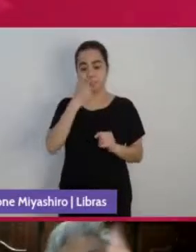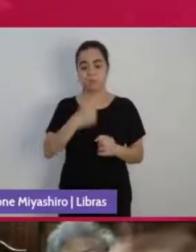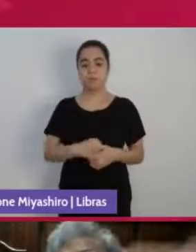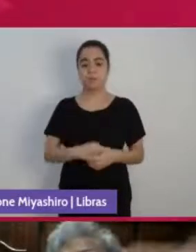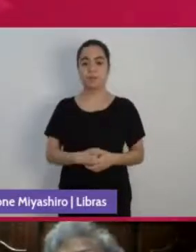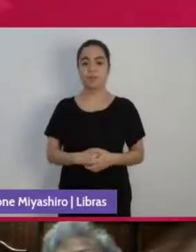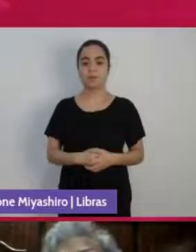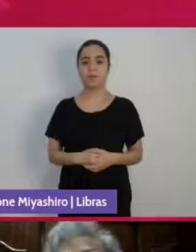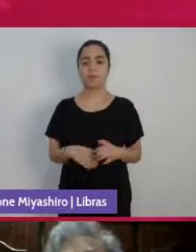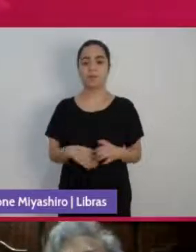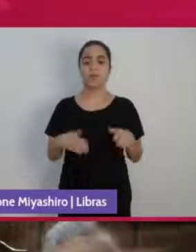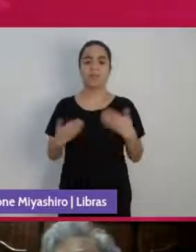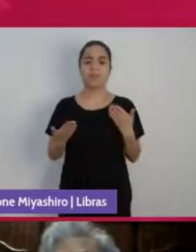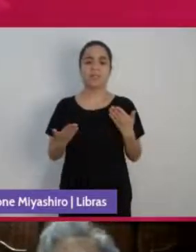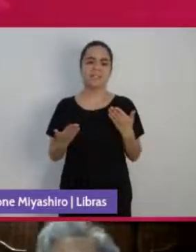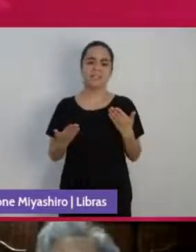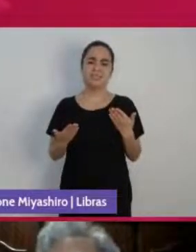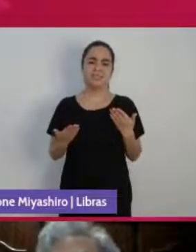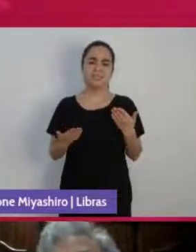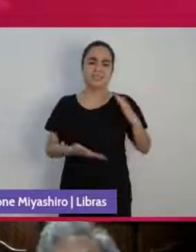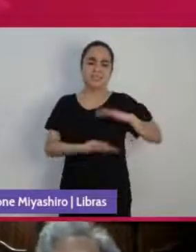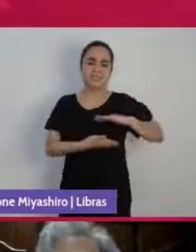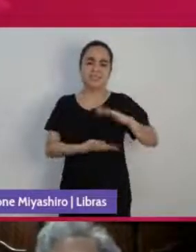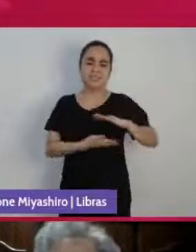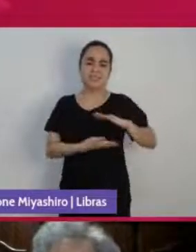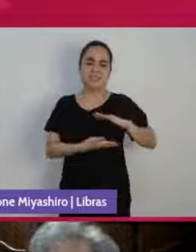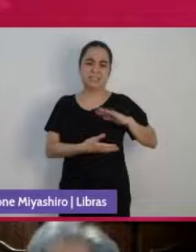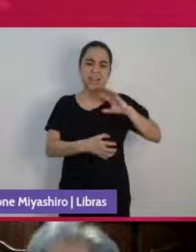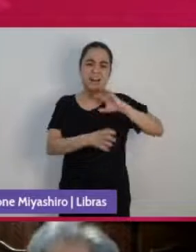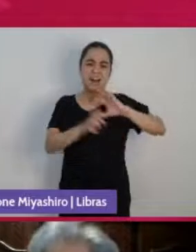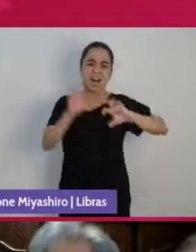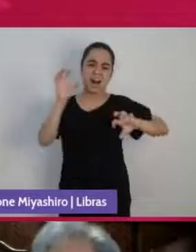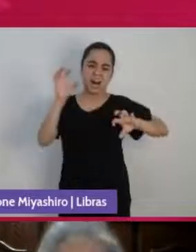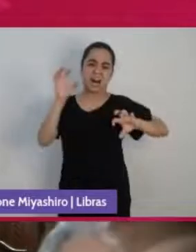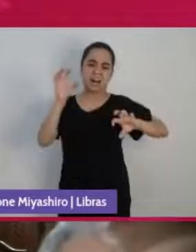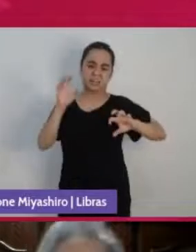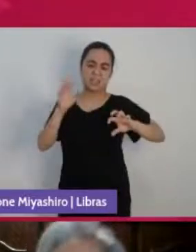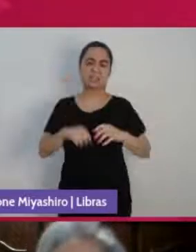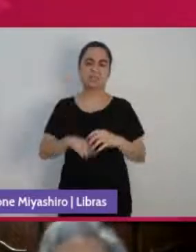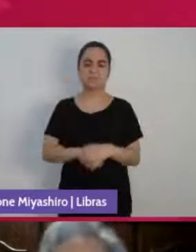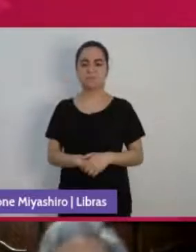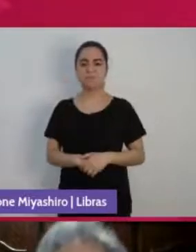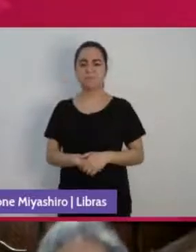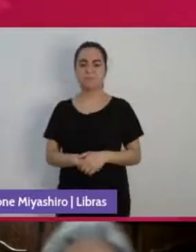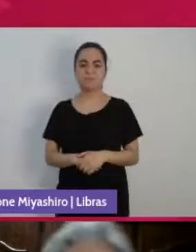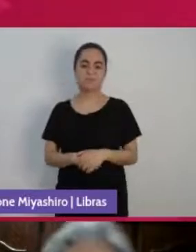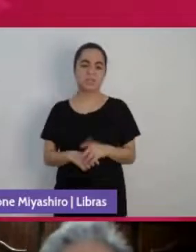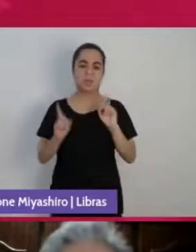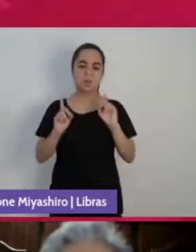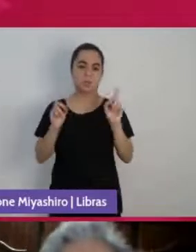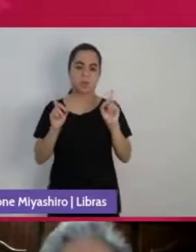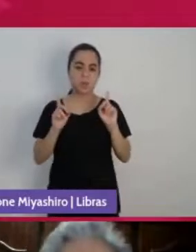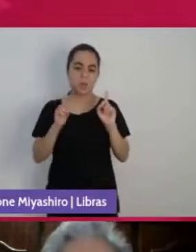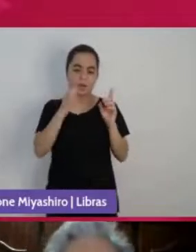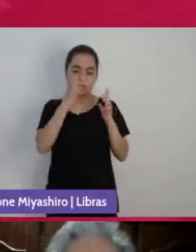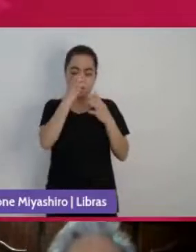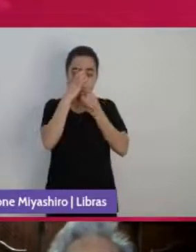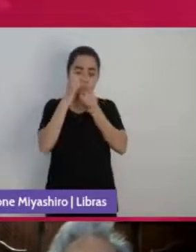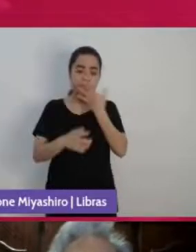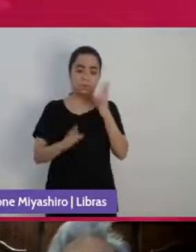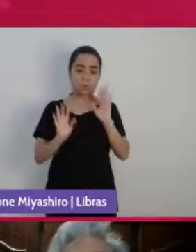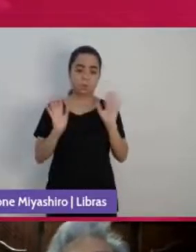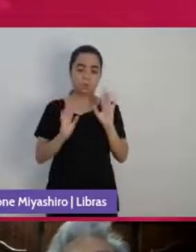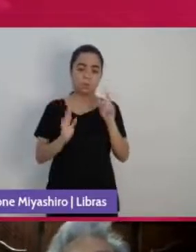E aí ficava uma mamografia totalmente disforme, que não era uma crânio-caudal. Eu vou mostrar isso para vocês, tá?